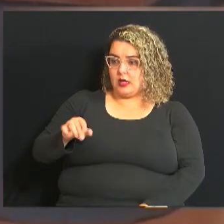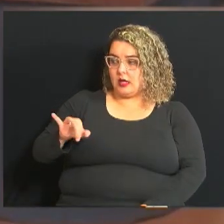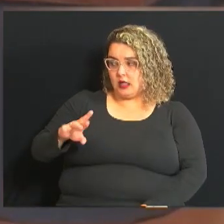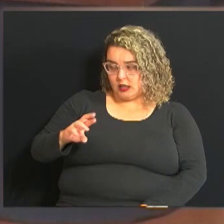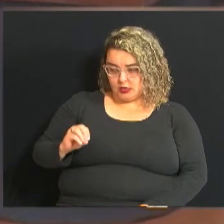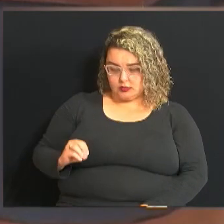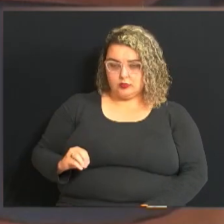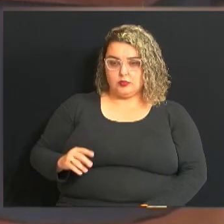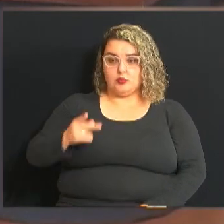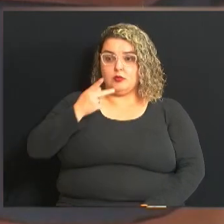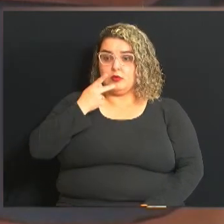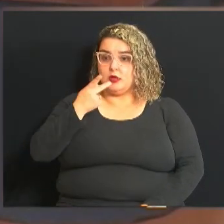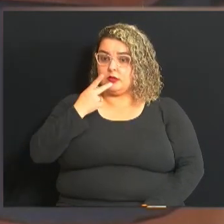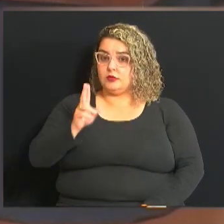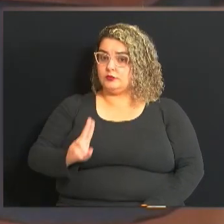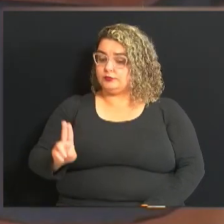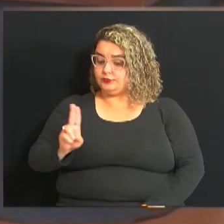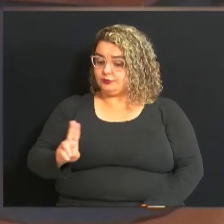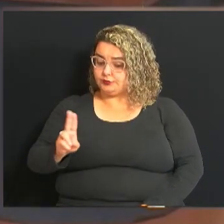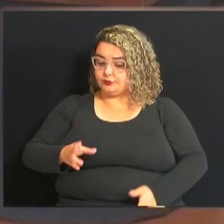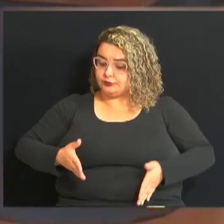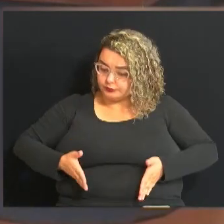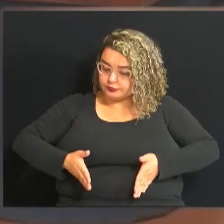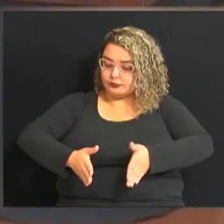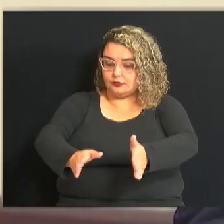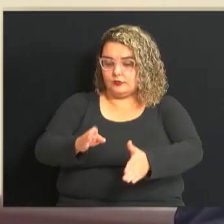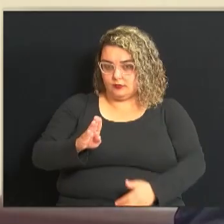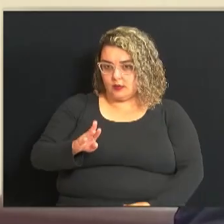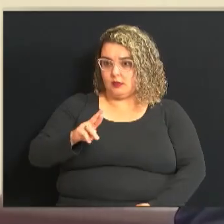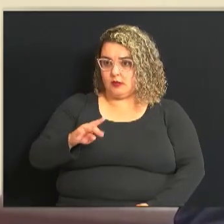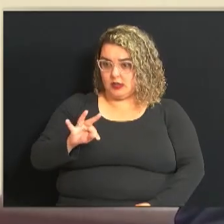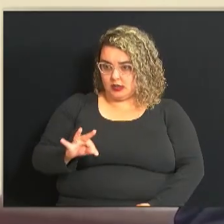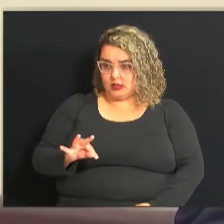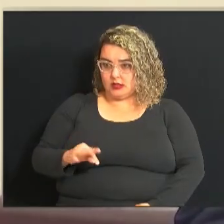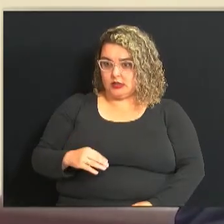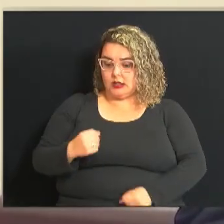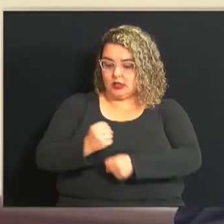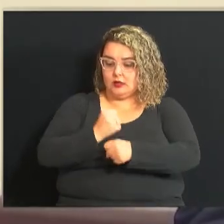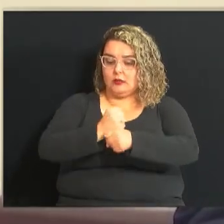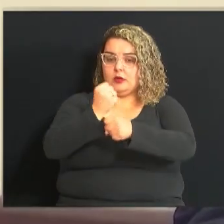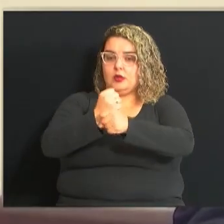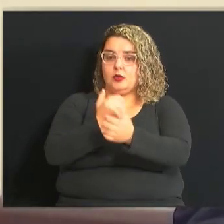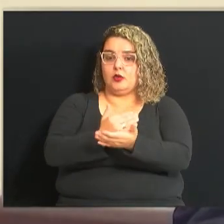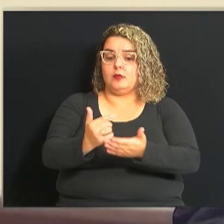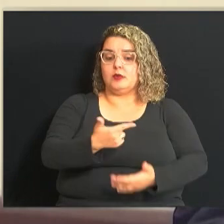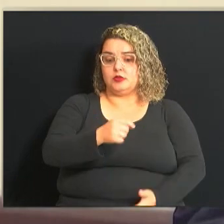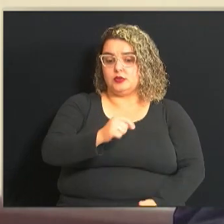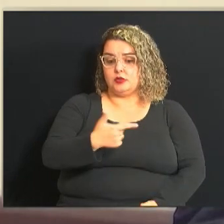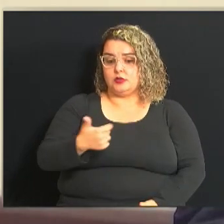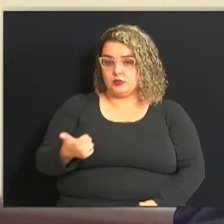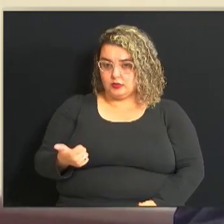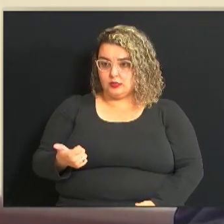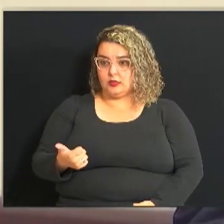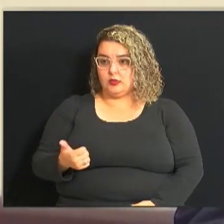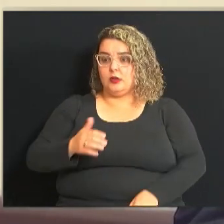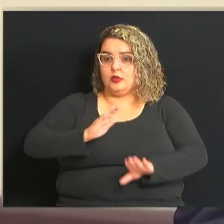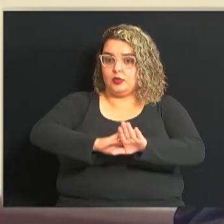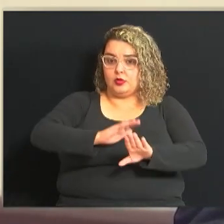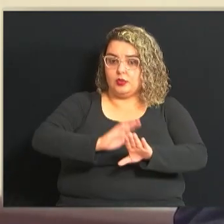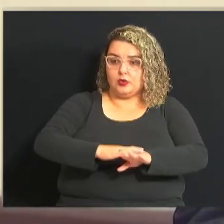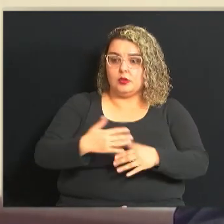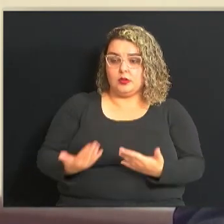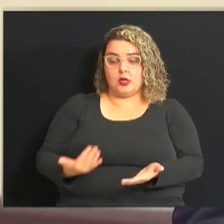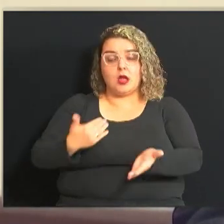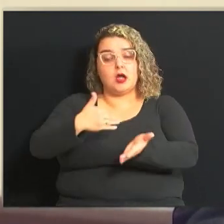falou sobre a implantação dos corredores BRT, cujo início começou em 2021 e operação caberá à